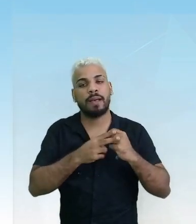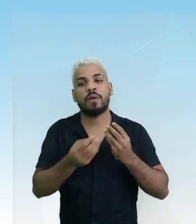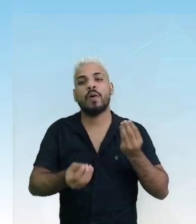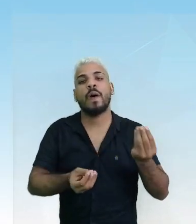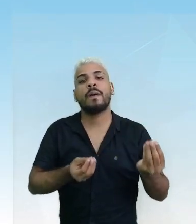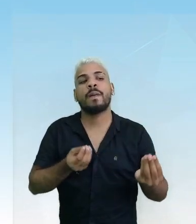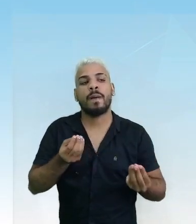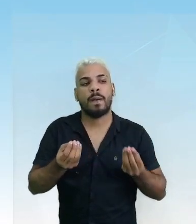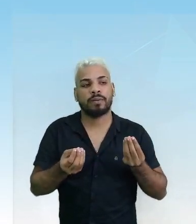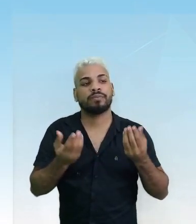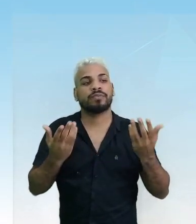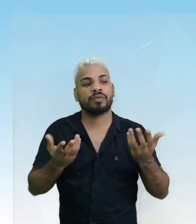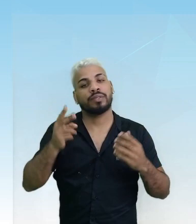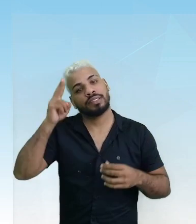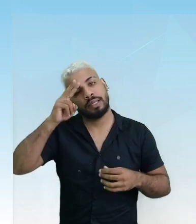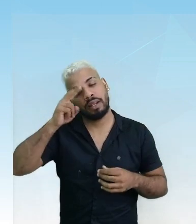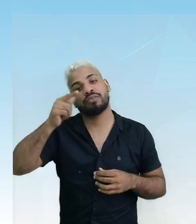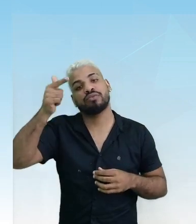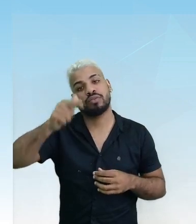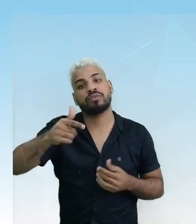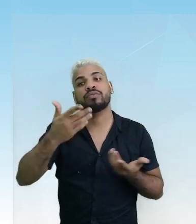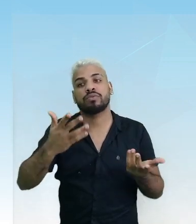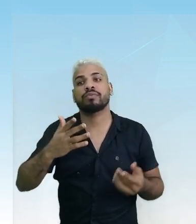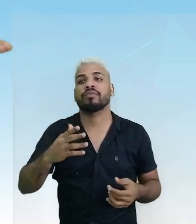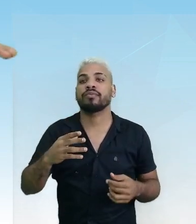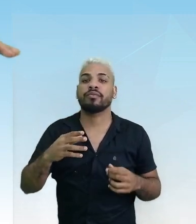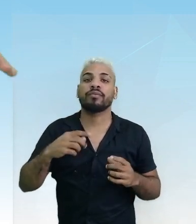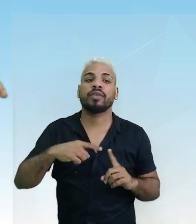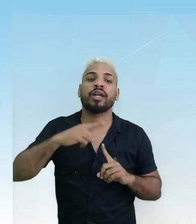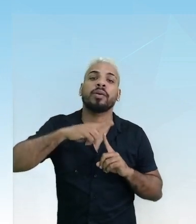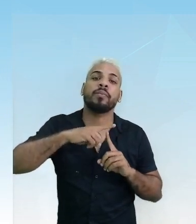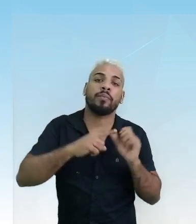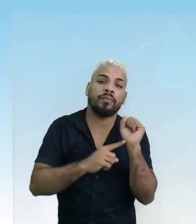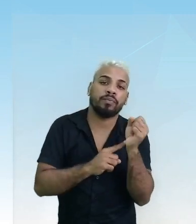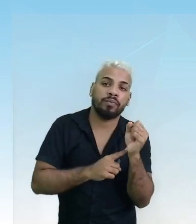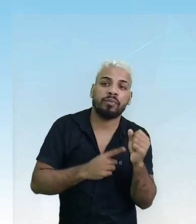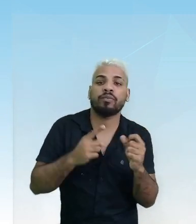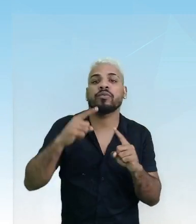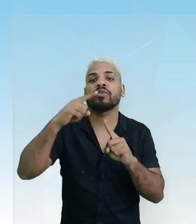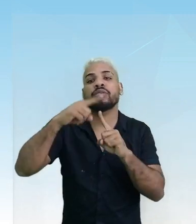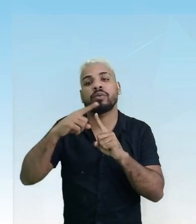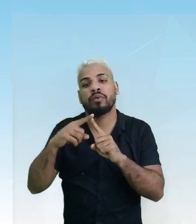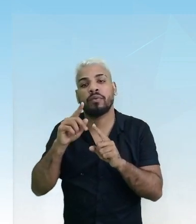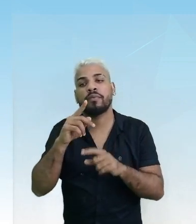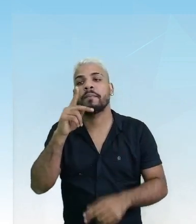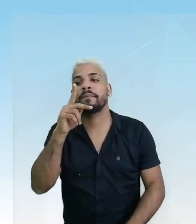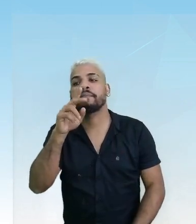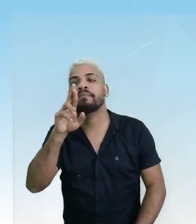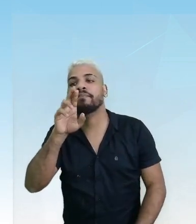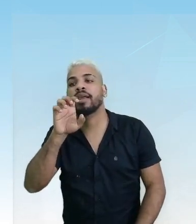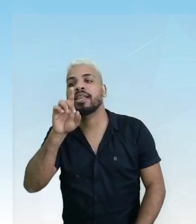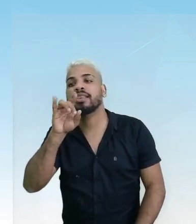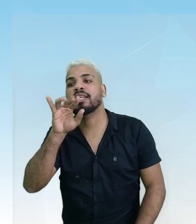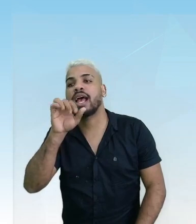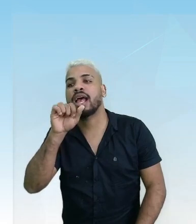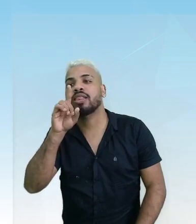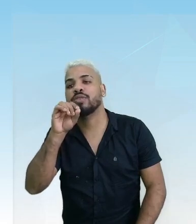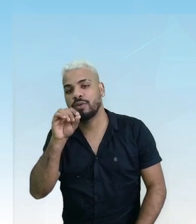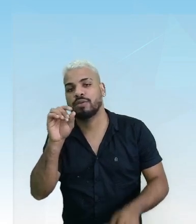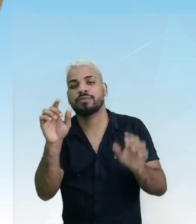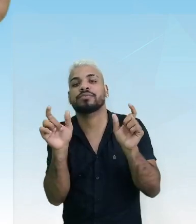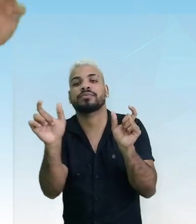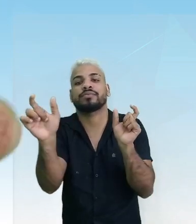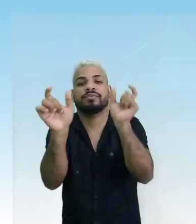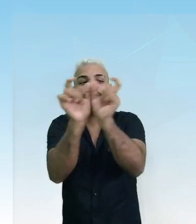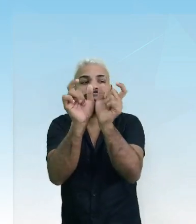formam. Então, lembrar, mais uma vez, nós temos os tipos de sujeito e os tipos de predicado. E o verbo, existe o verbo